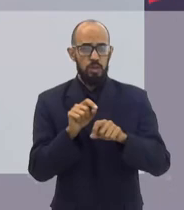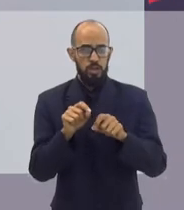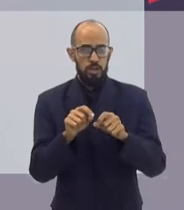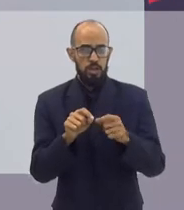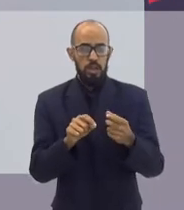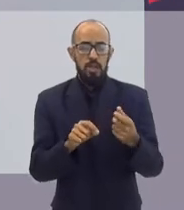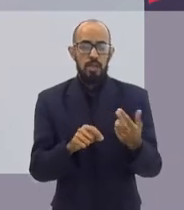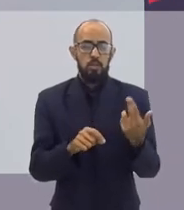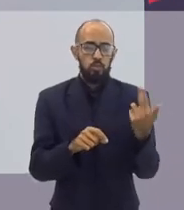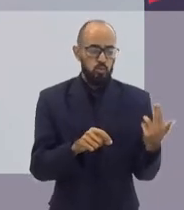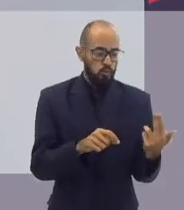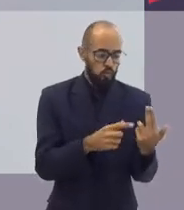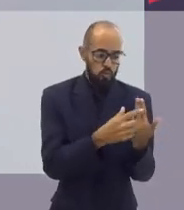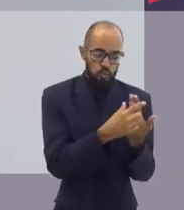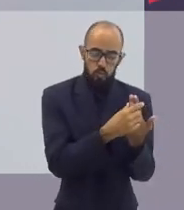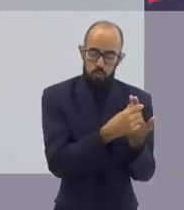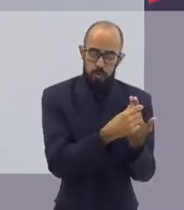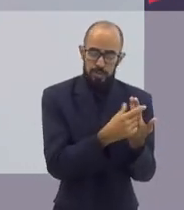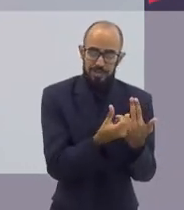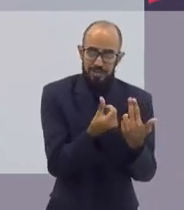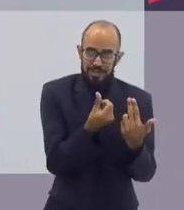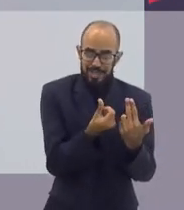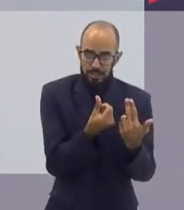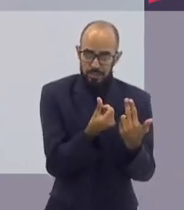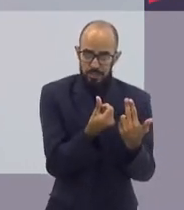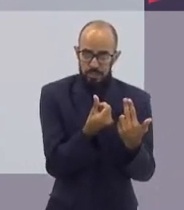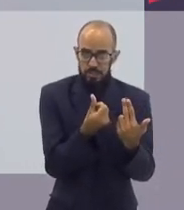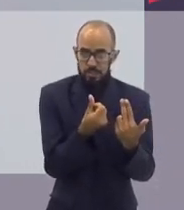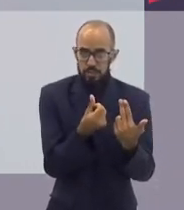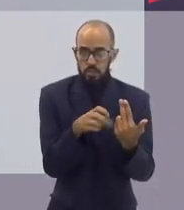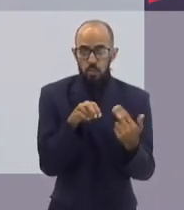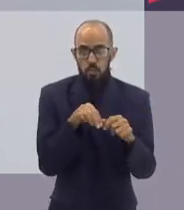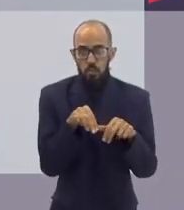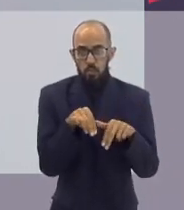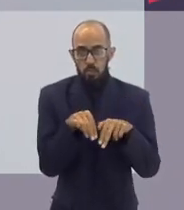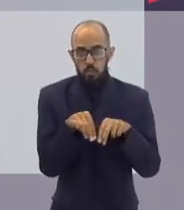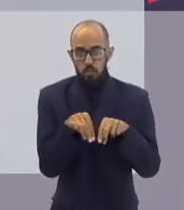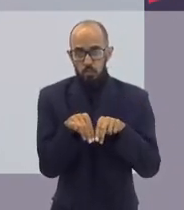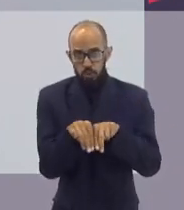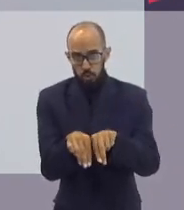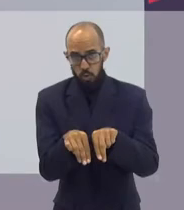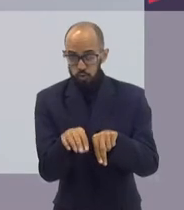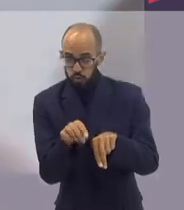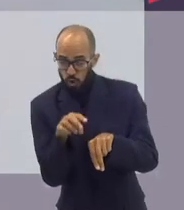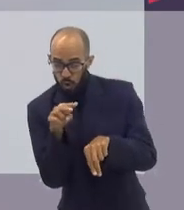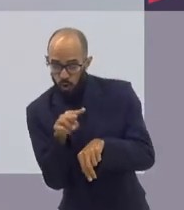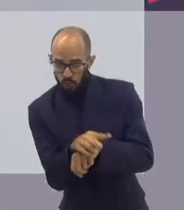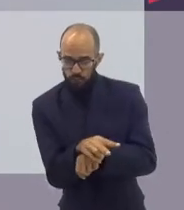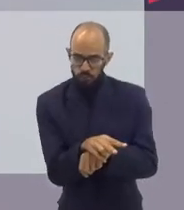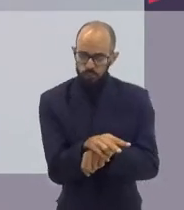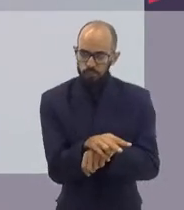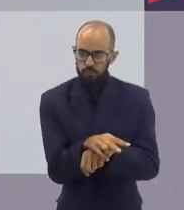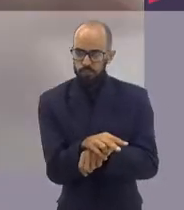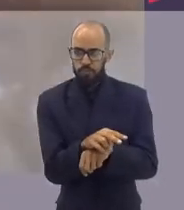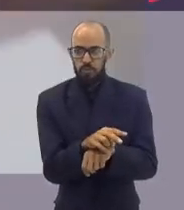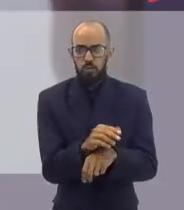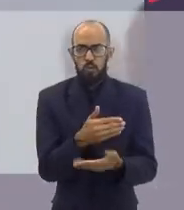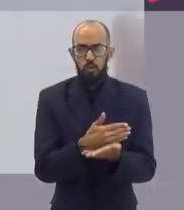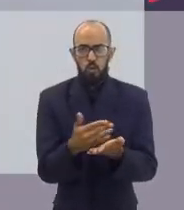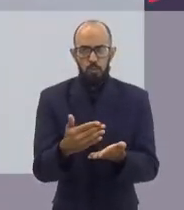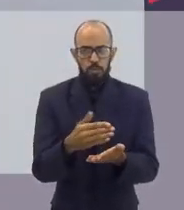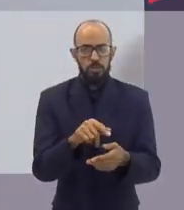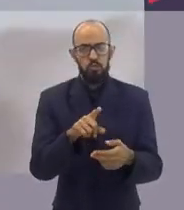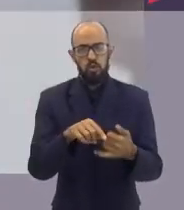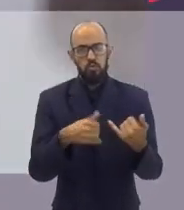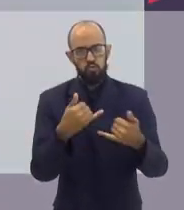duplas, né? E o monitor, na realidade, ele só acompanha. No início, como o Xexéu